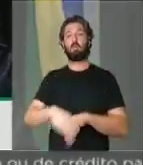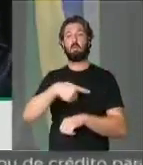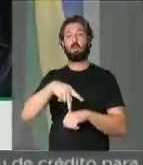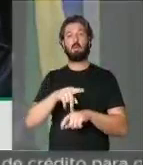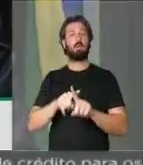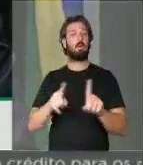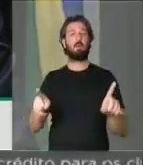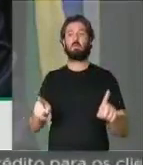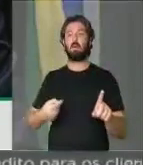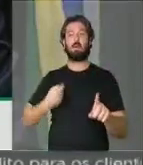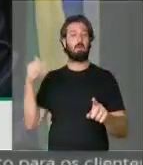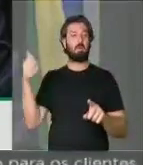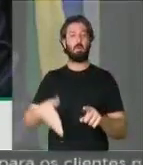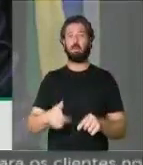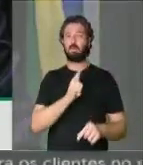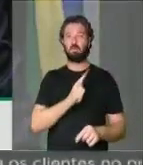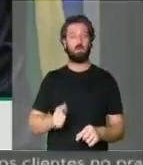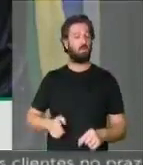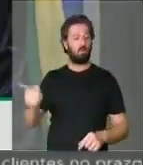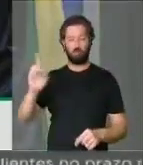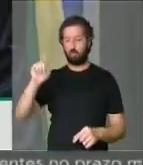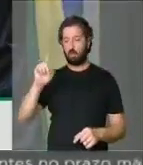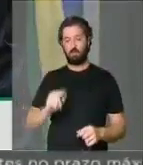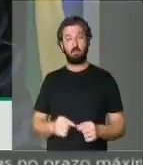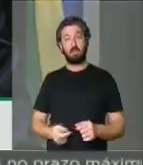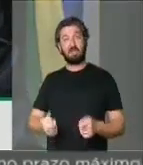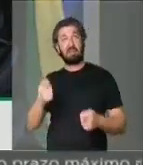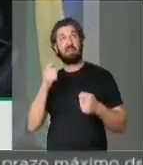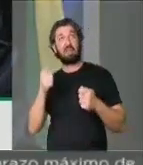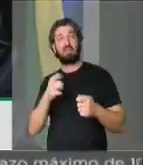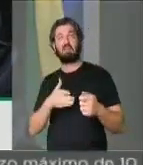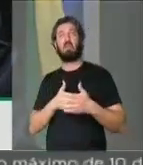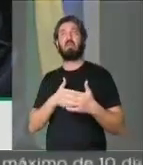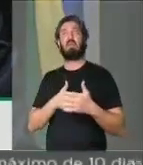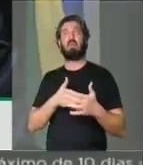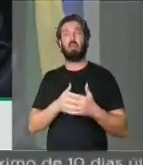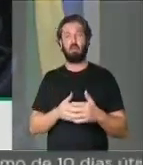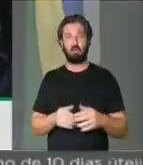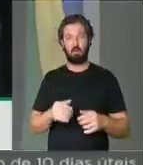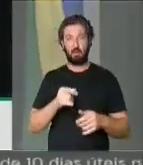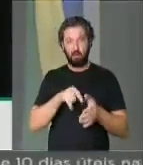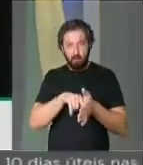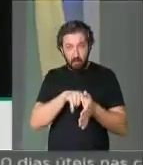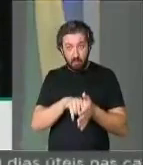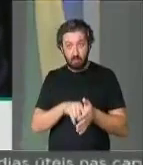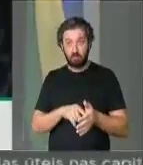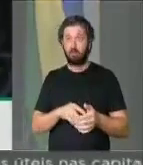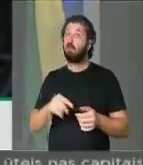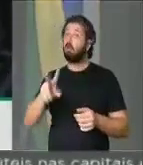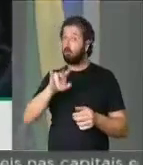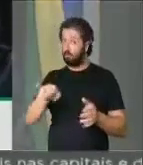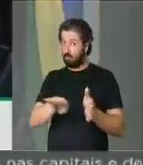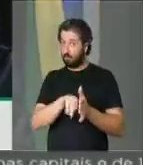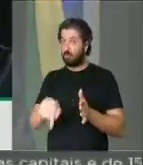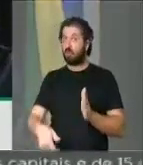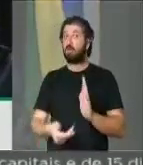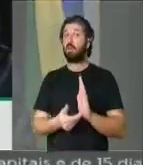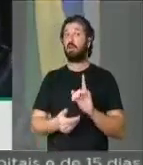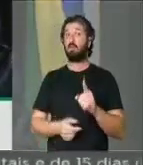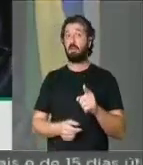mas não uma participação no governo ou uma tentativa de barrar investigações. Tudo indica que chegará a essa casa.